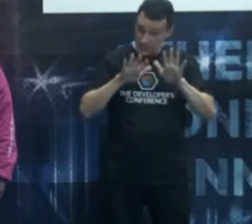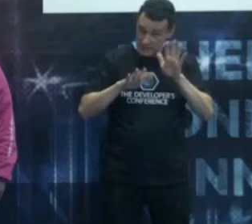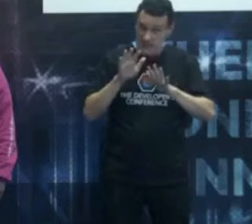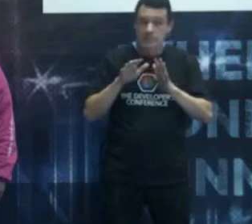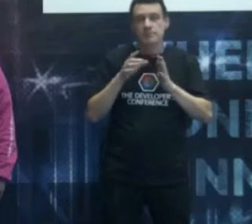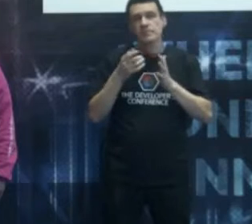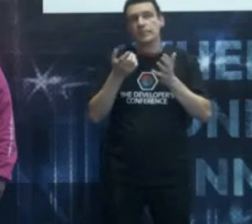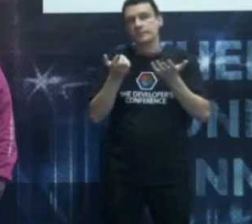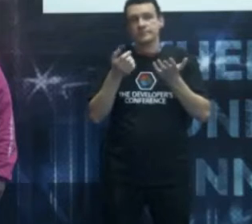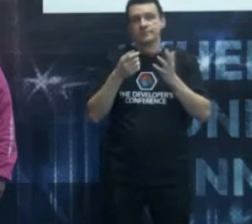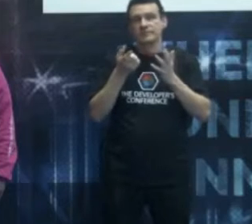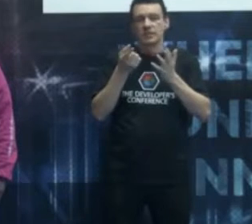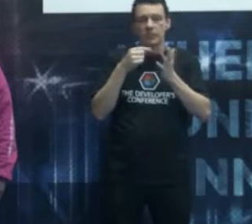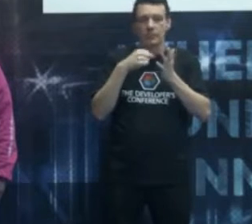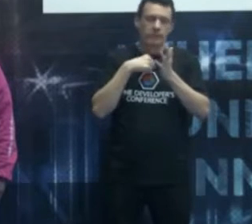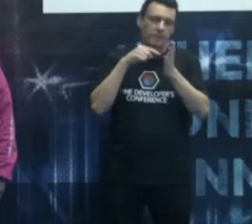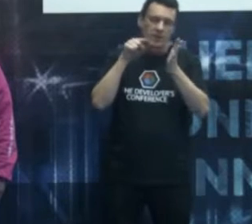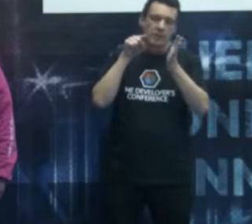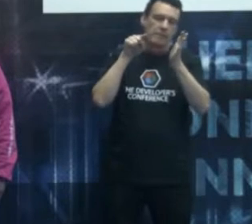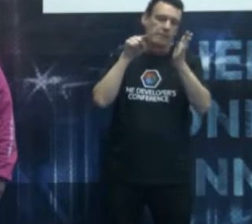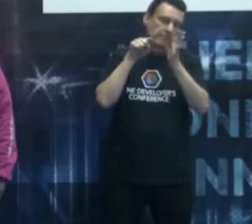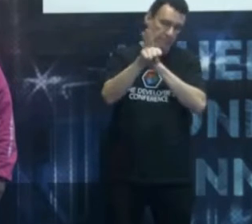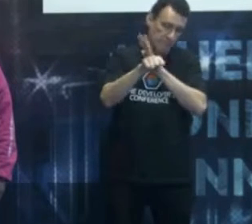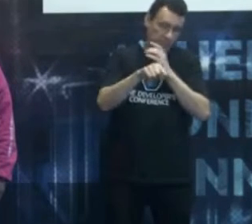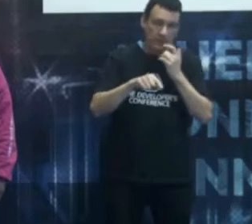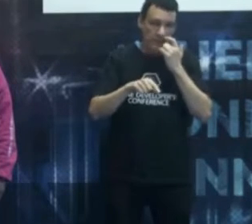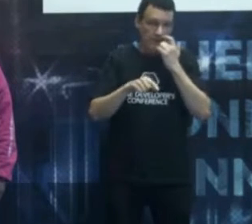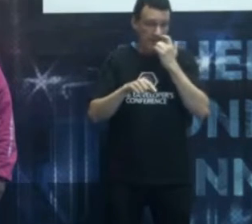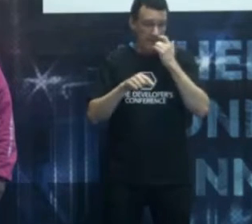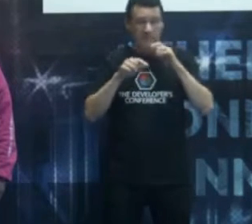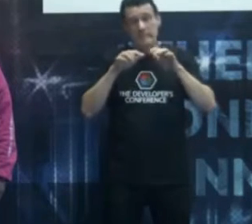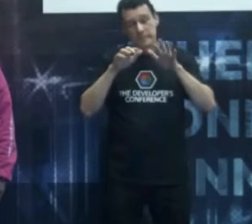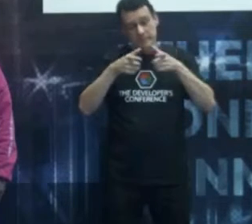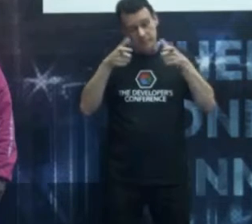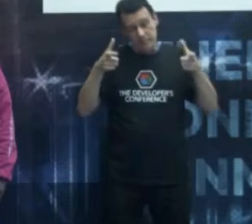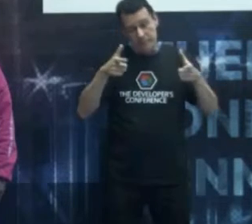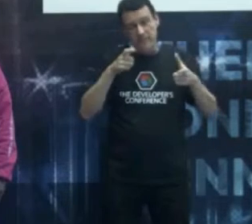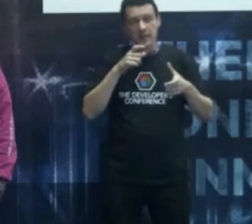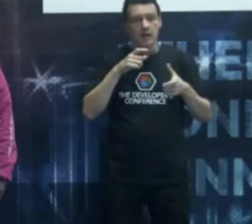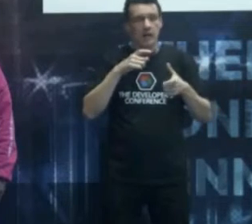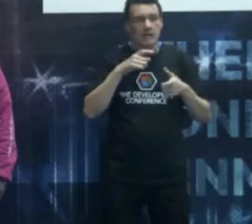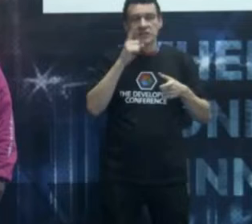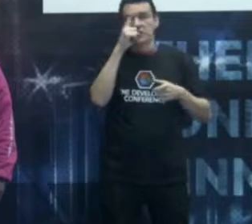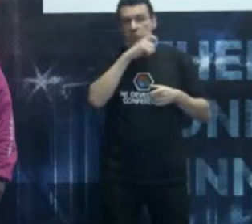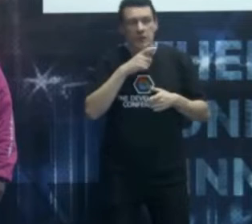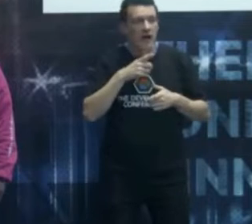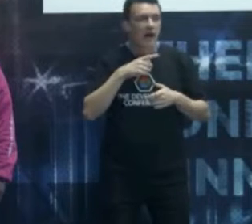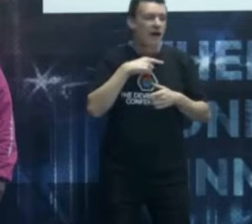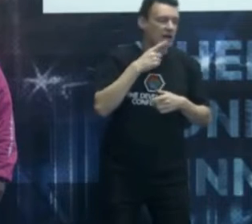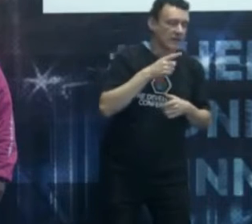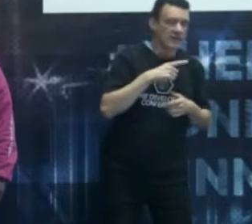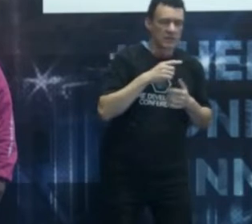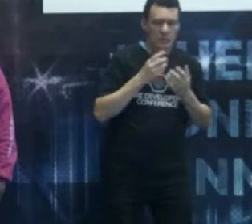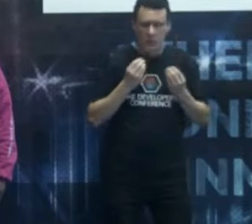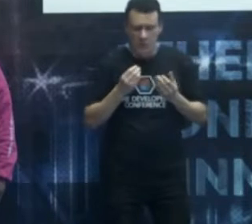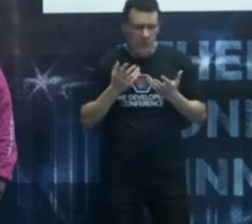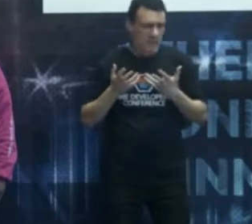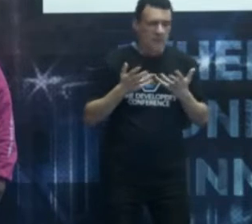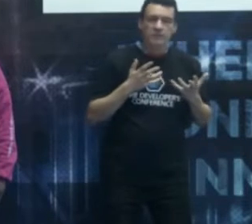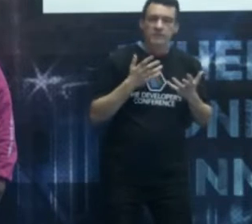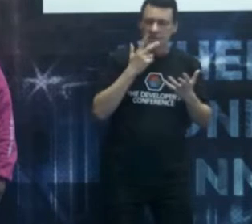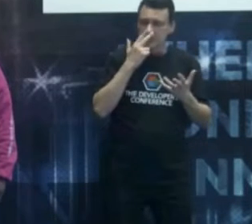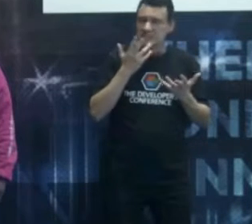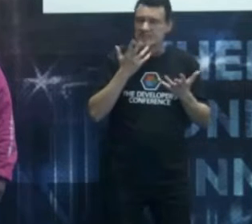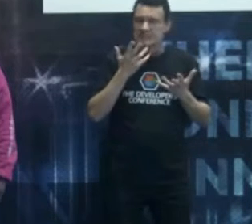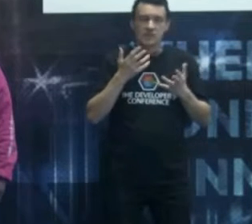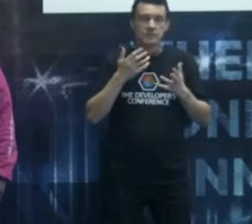de um teor de dificuldade, de um peso, de como se a inclusão da pessoa com deficiência fosse